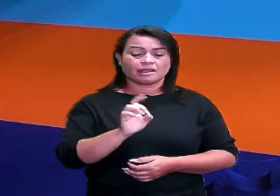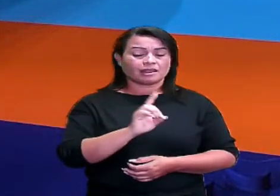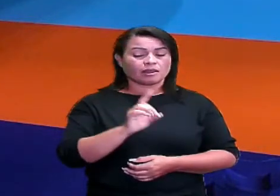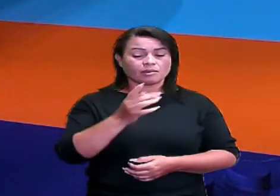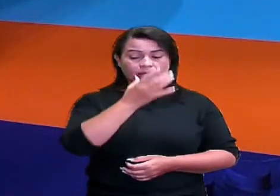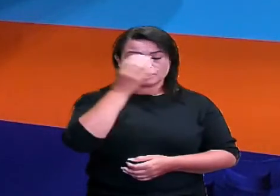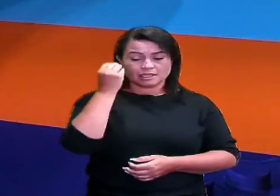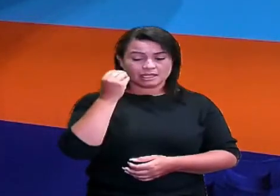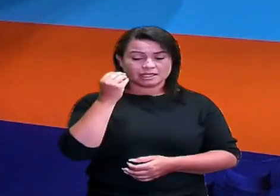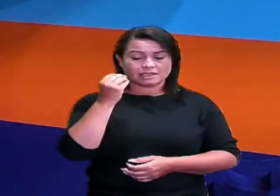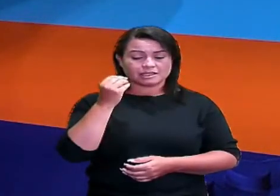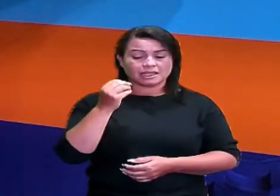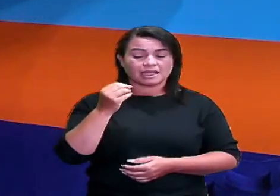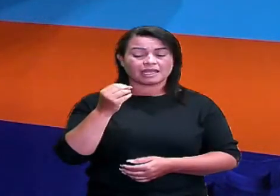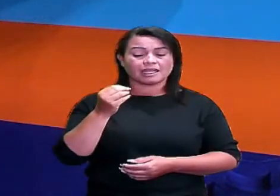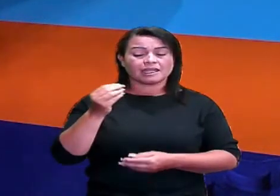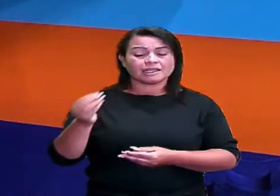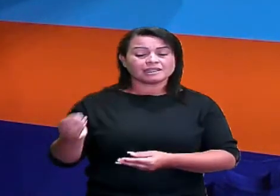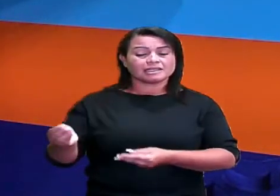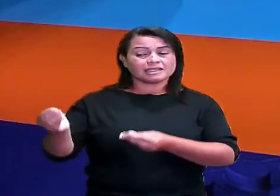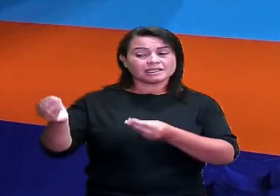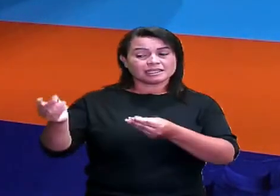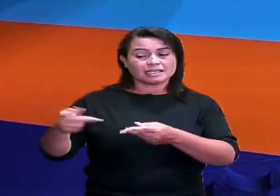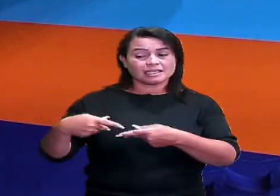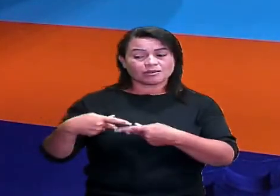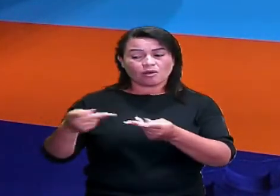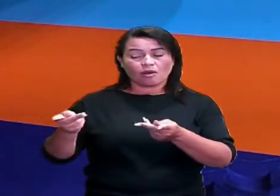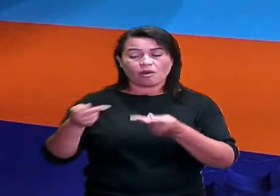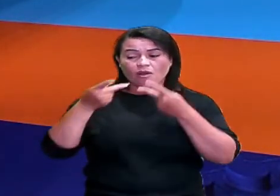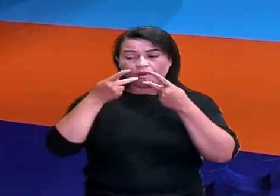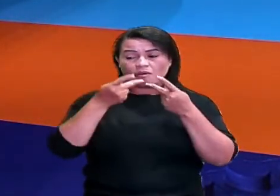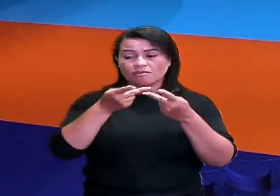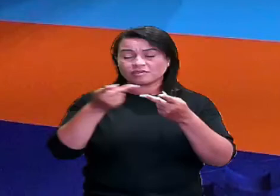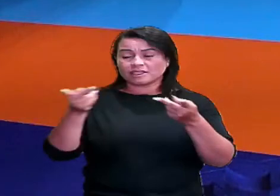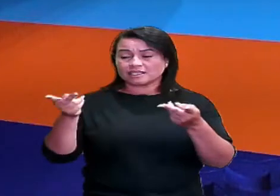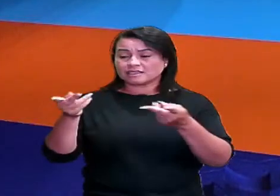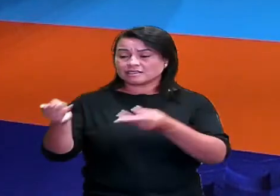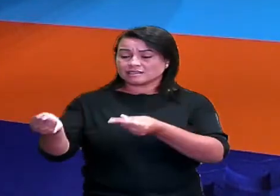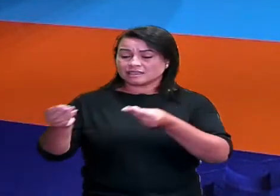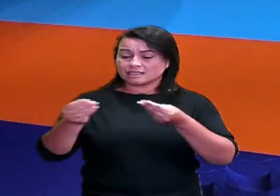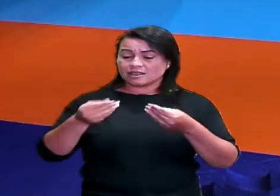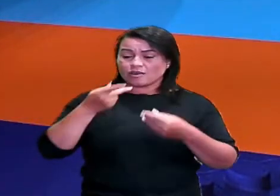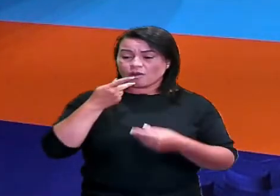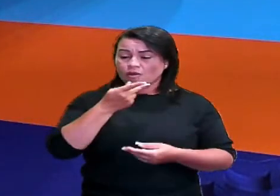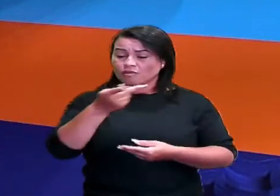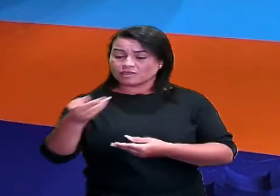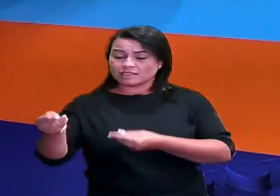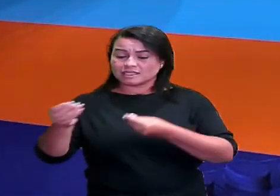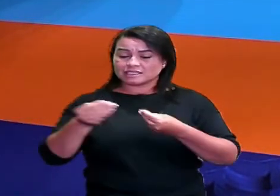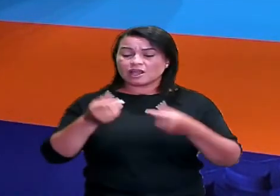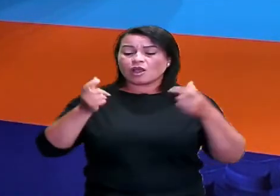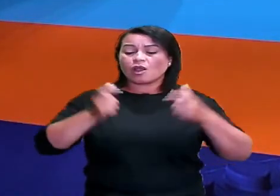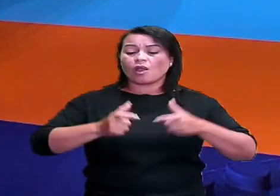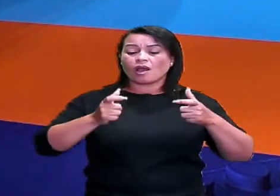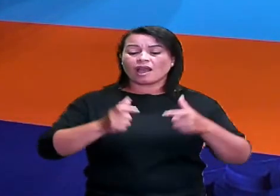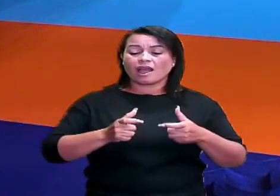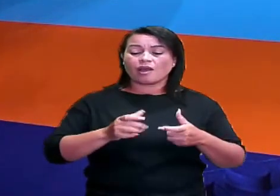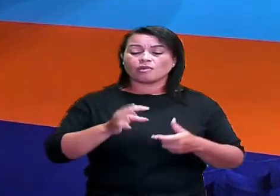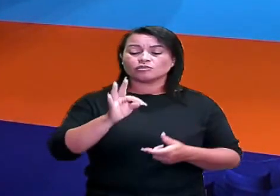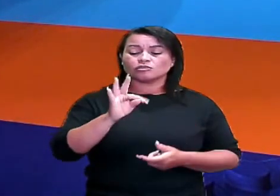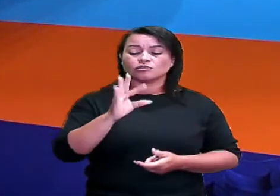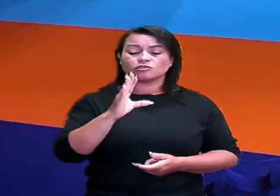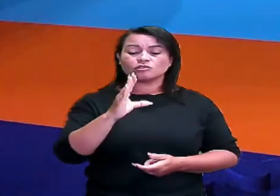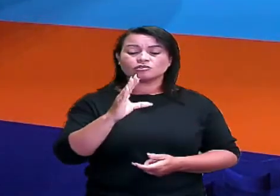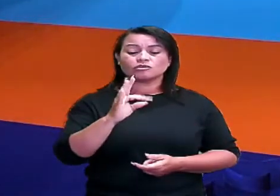Esqueça de trazer seu convite. Local, toca da cutia.